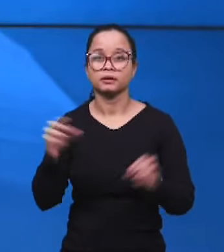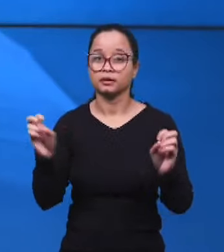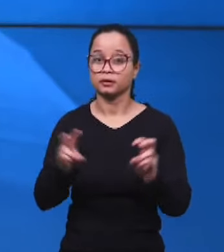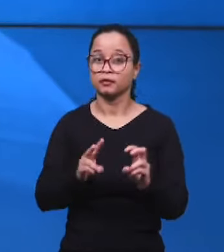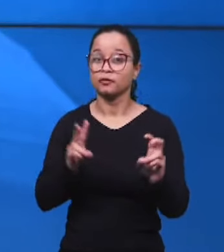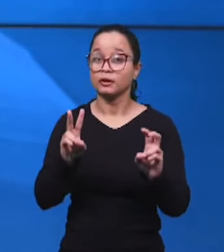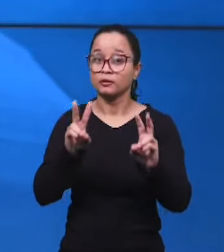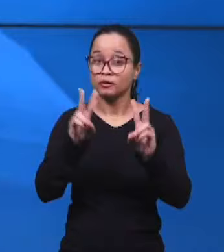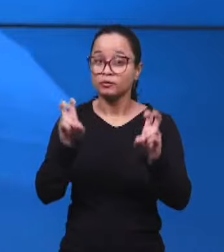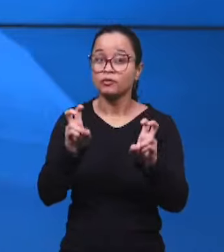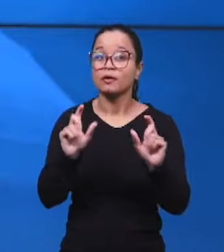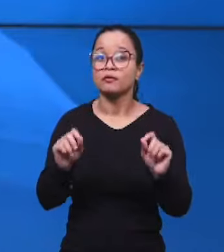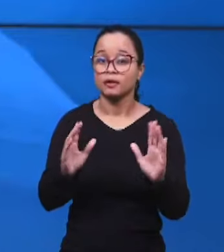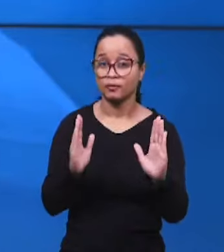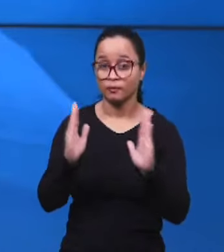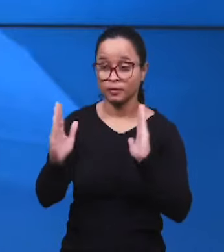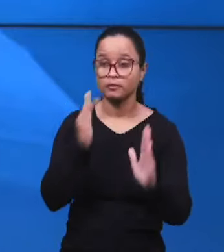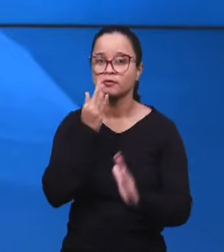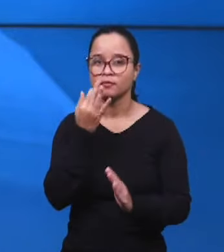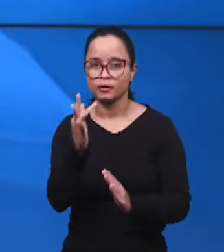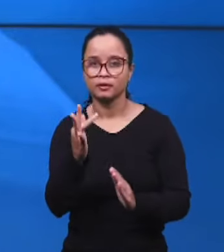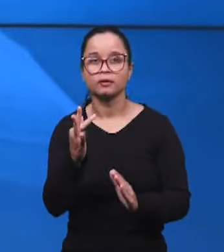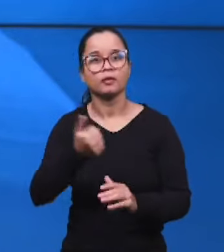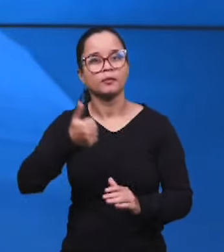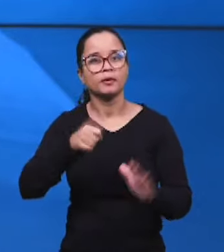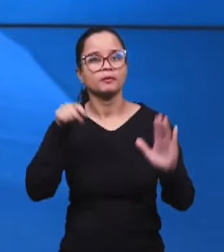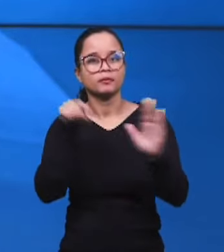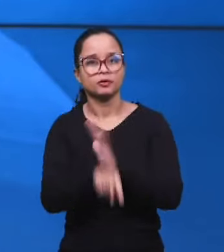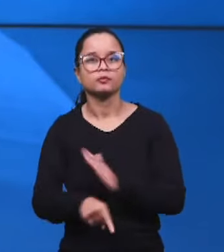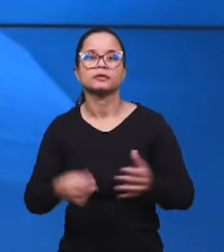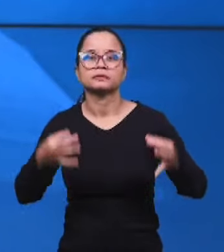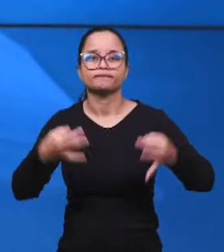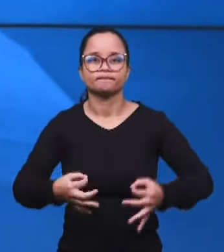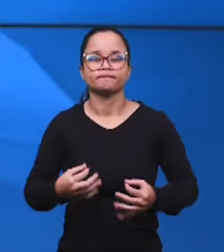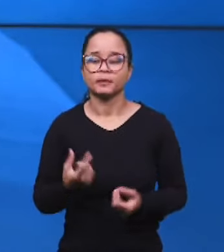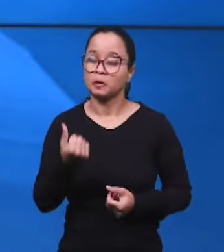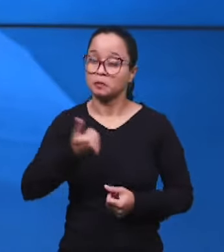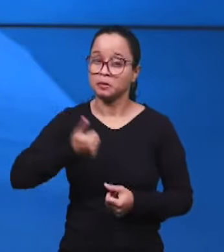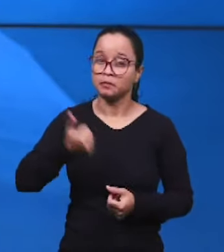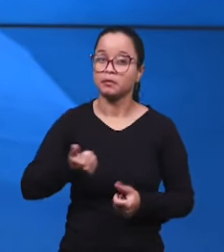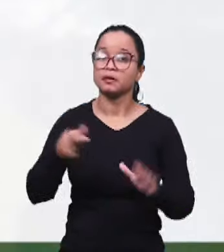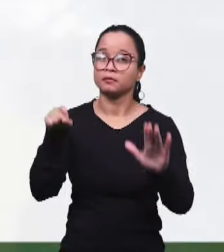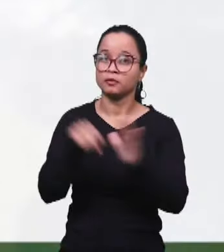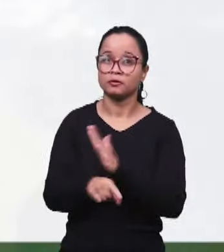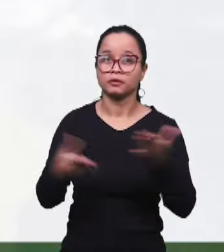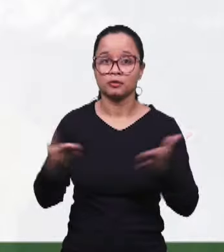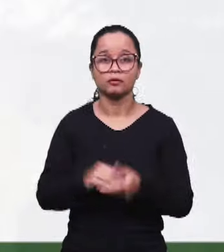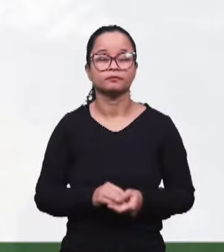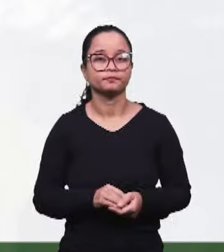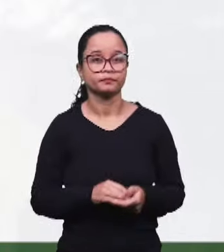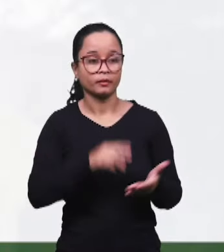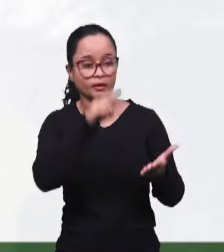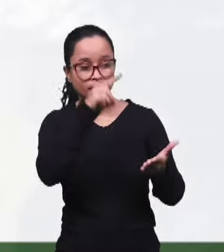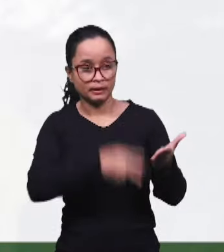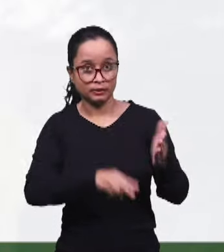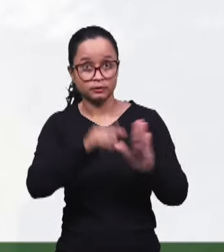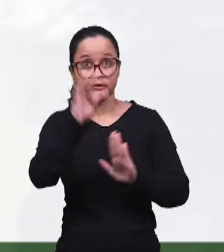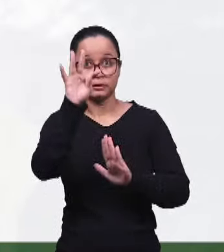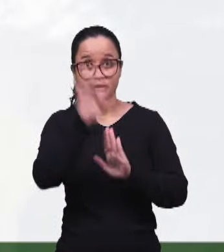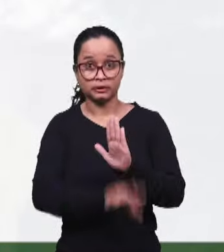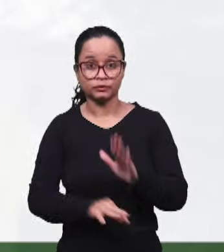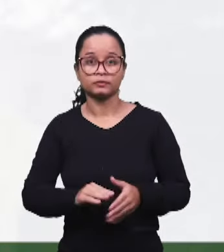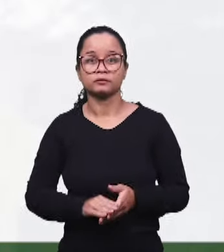do breve. E a primeira pergunta é exatamente sobre isso. Vamos ler. A primeira pergunta diz assim: lendo os textos